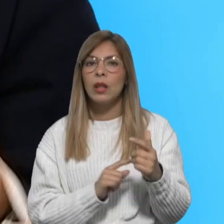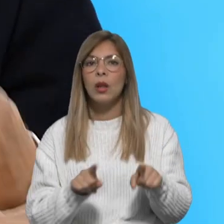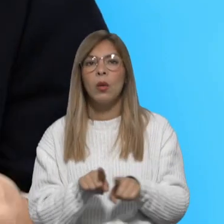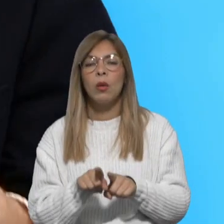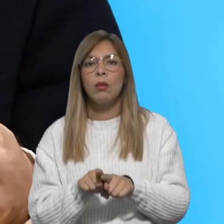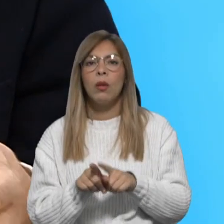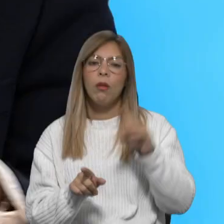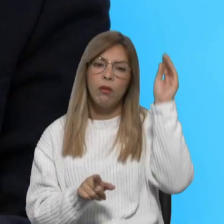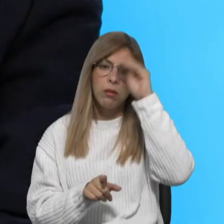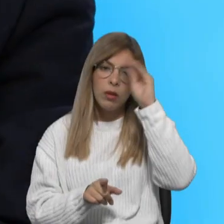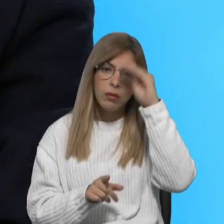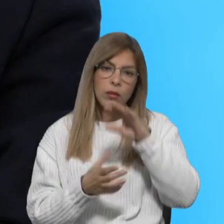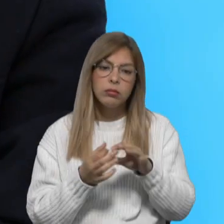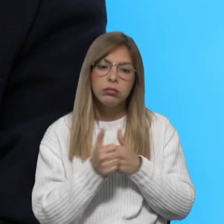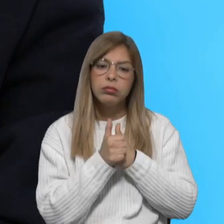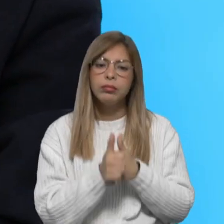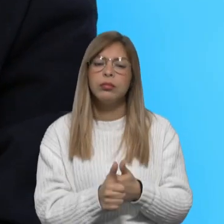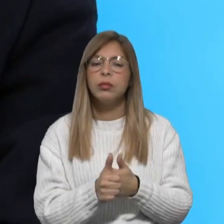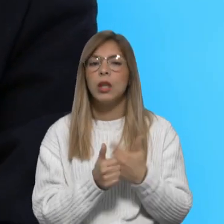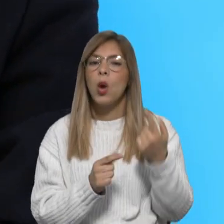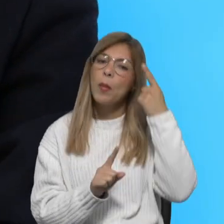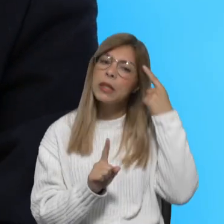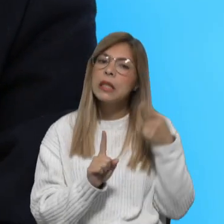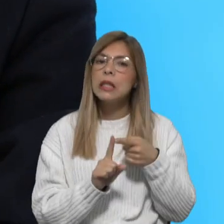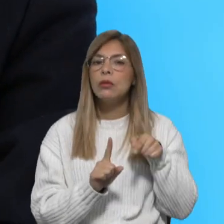artificial, conduzido, obviamente, com o objetivo